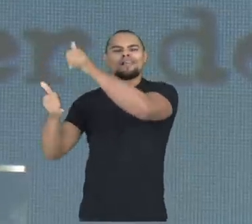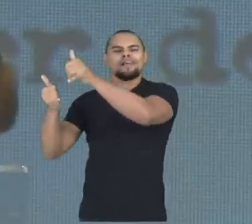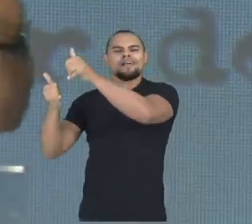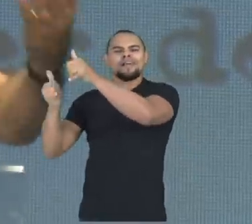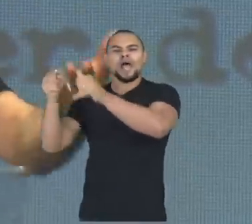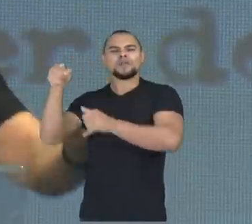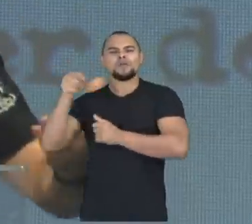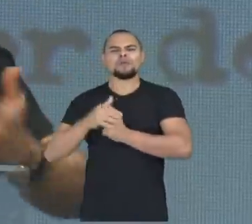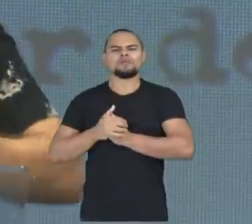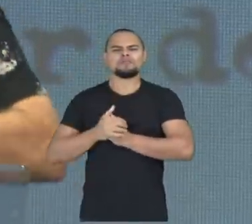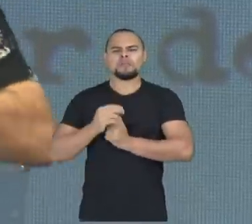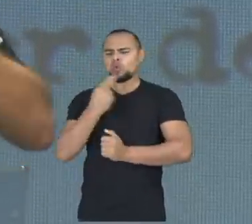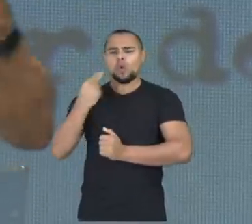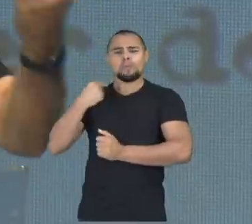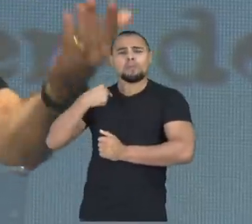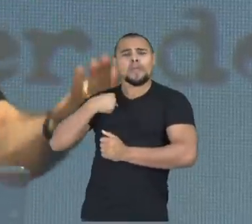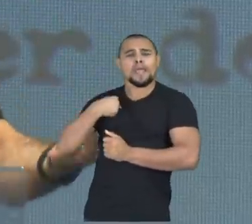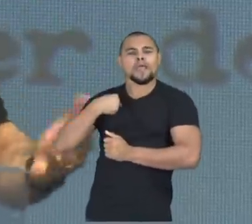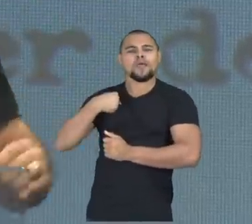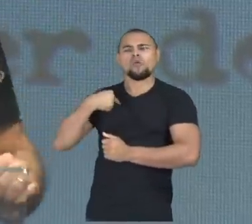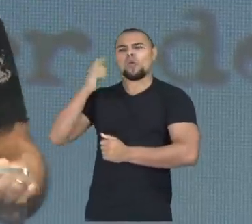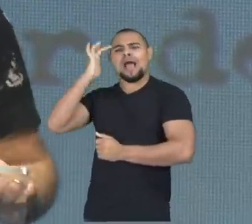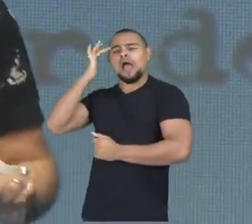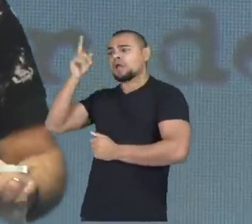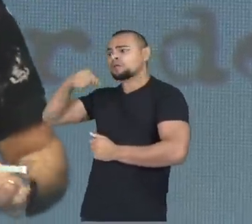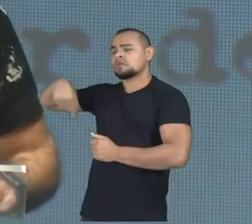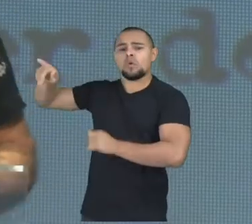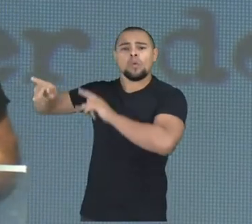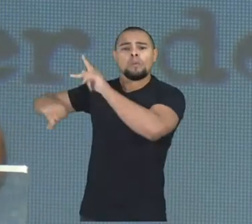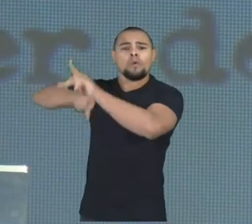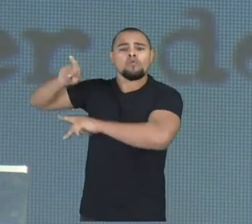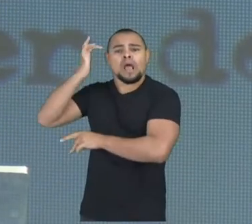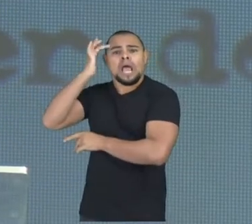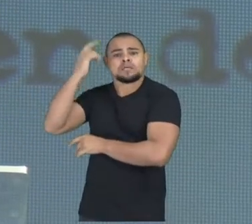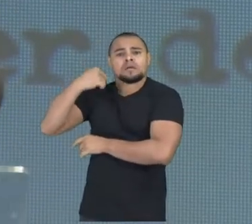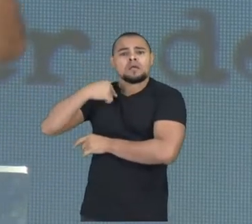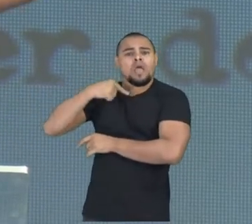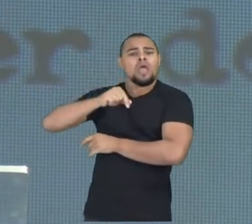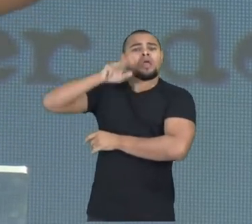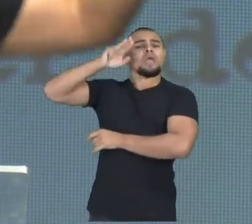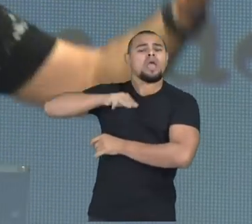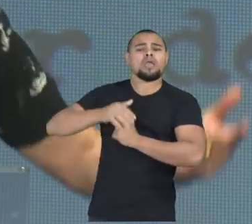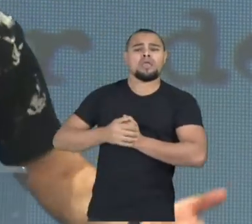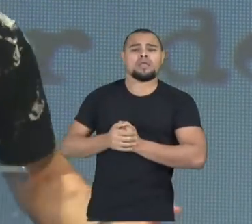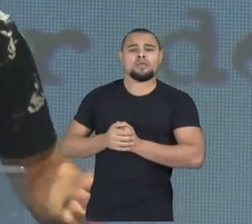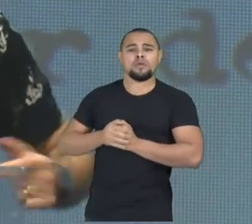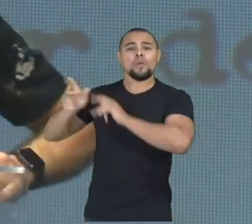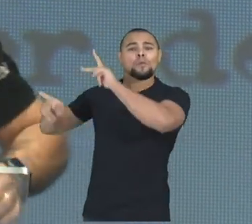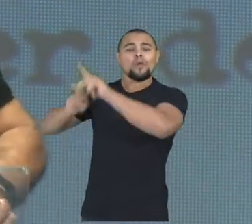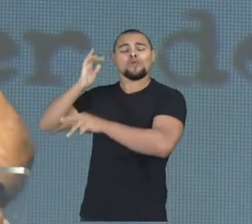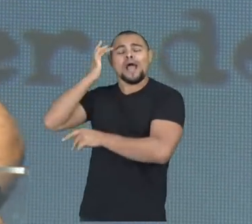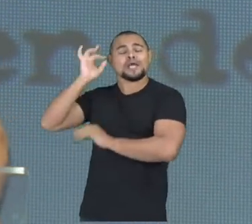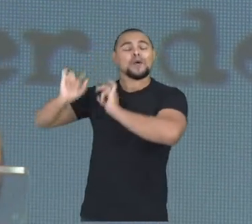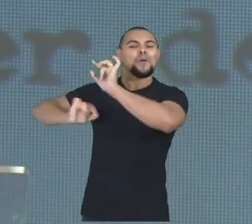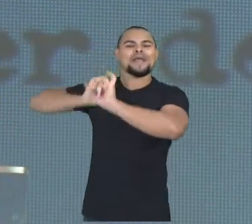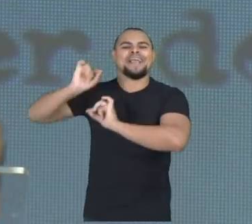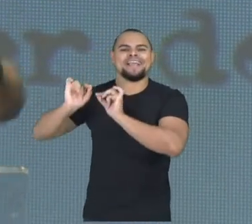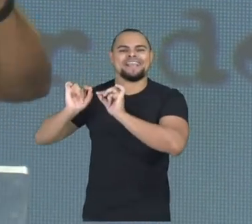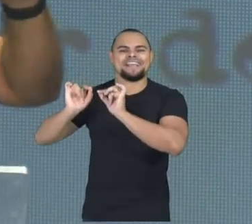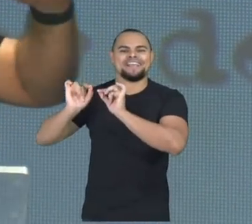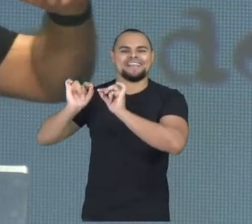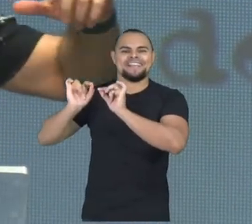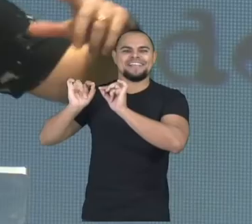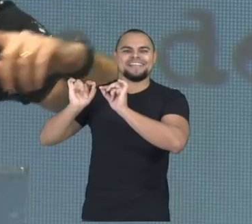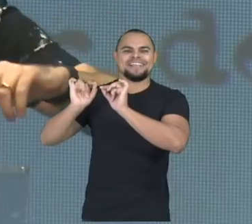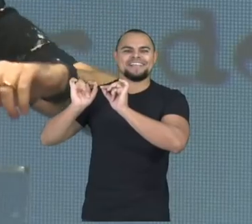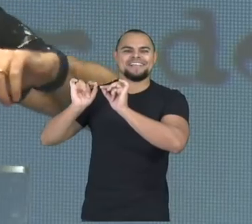Que nome me dão? O que é que eles acham que eu sou? O que é que eles acham? O que é que a